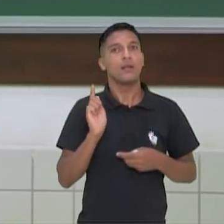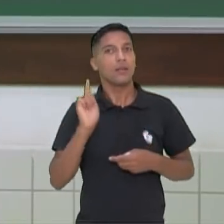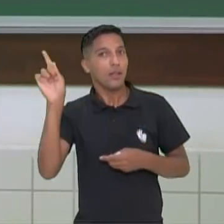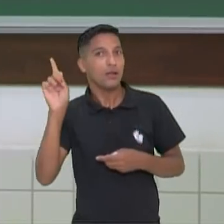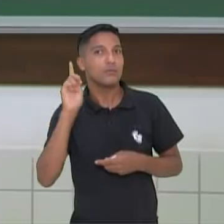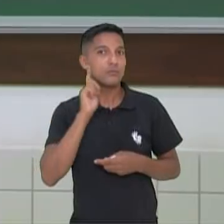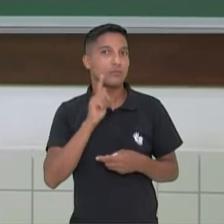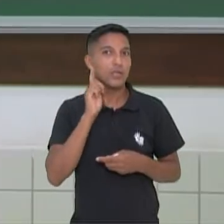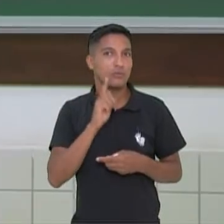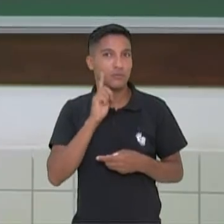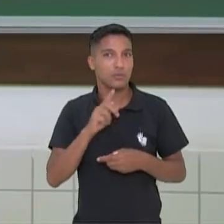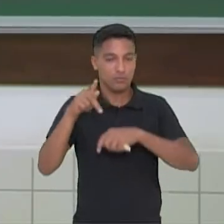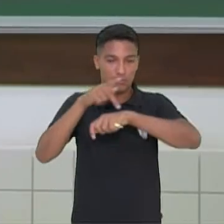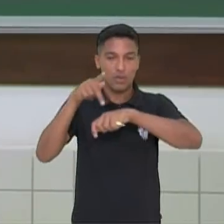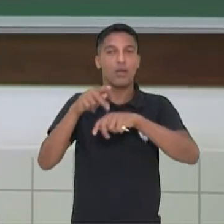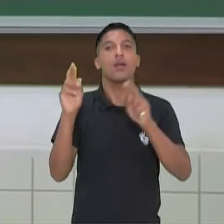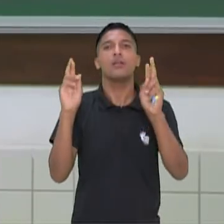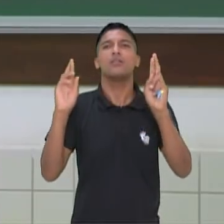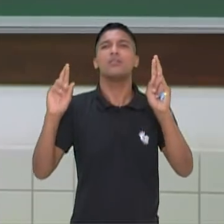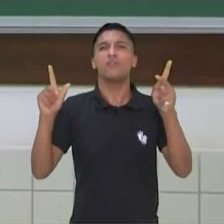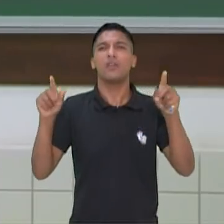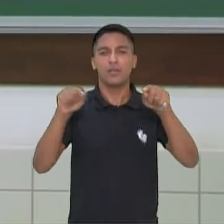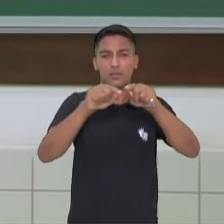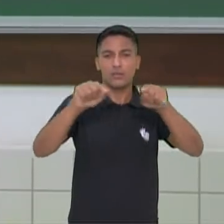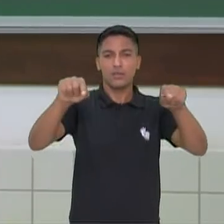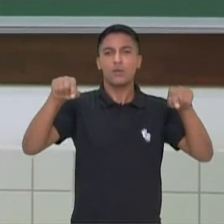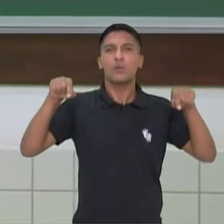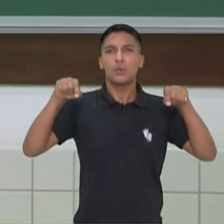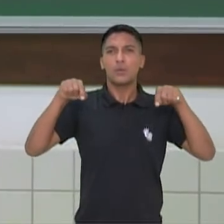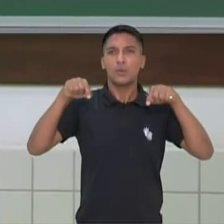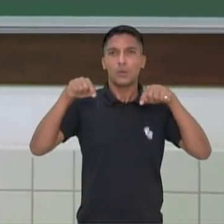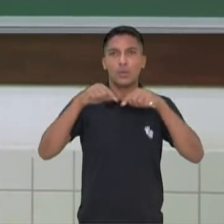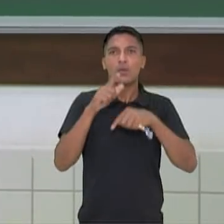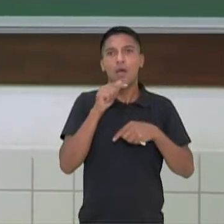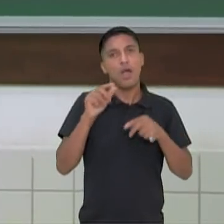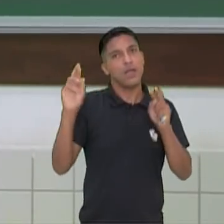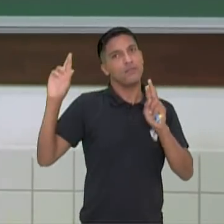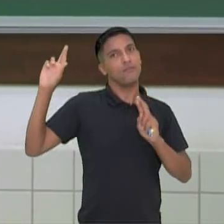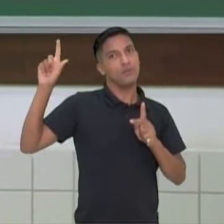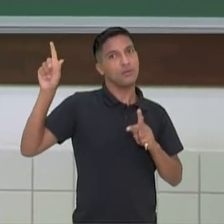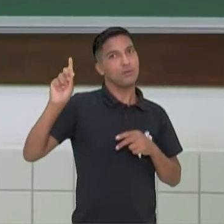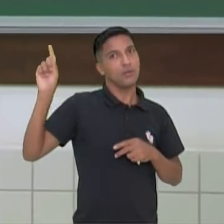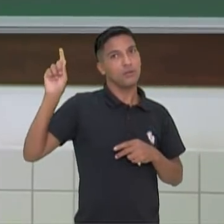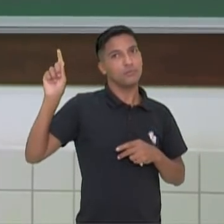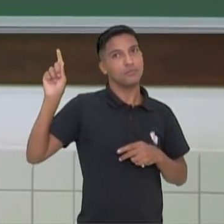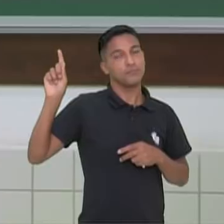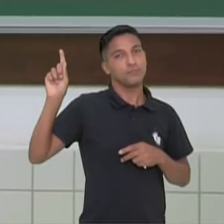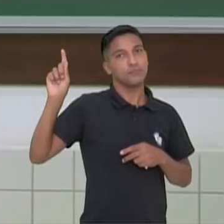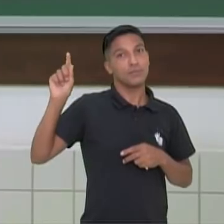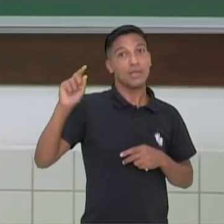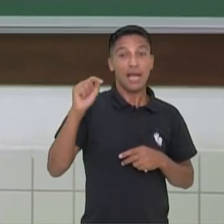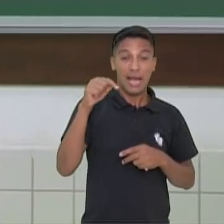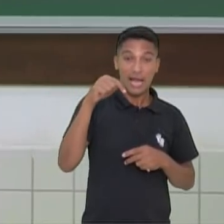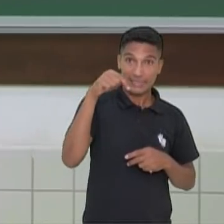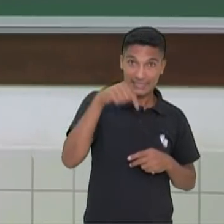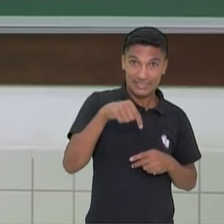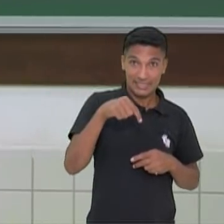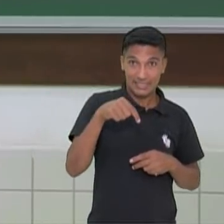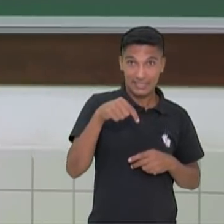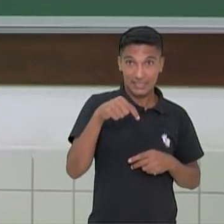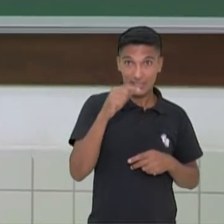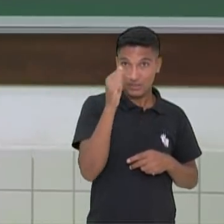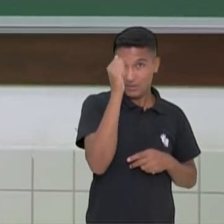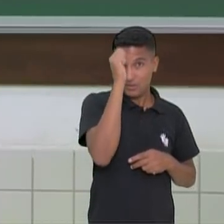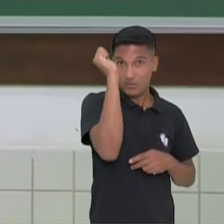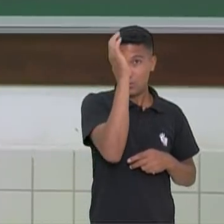Brasil, né? As nossas piscinas normalmente elas são azulejadas. Nos Estados Unidos não, essas piscinas elas são de